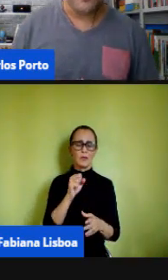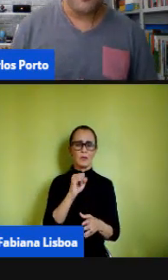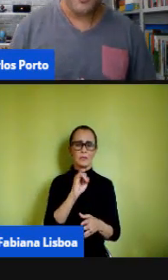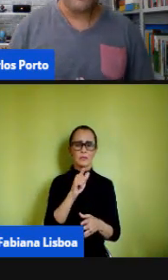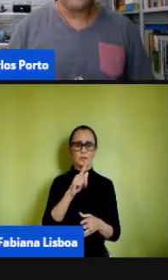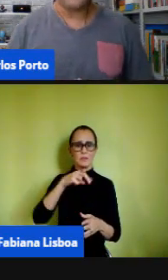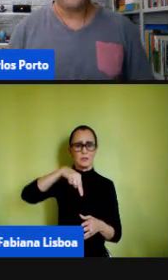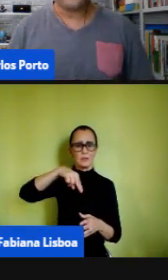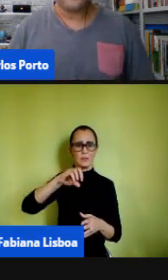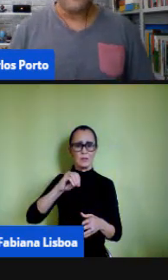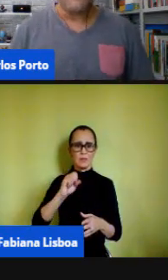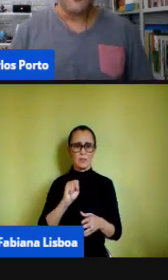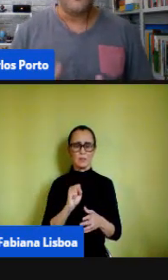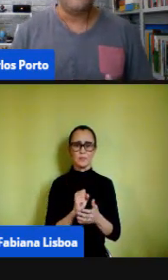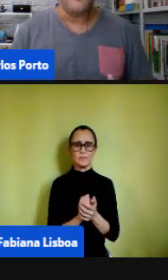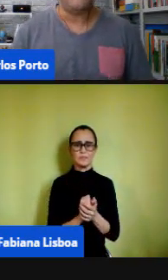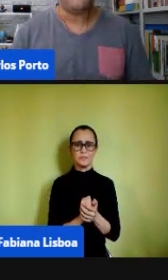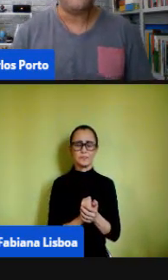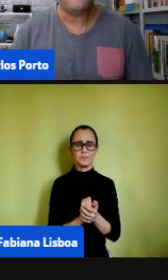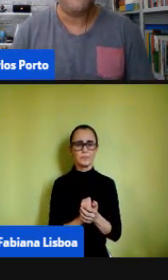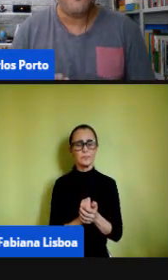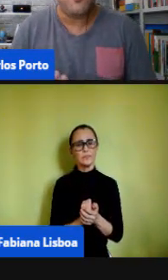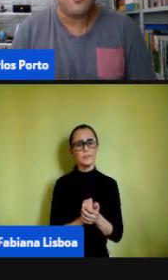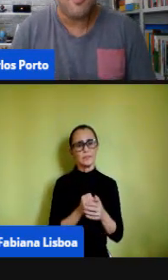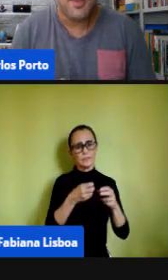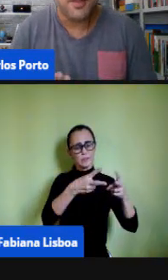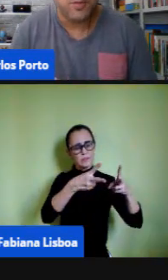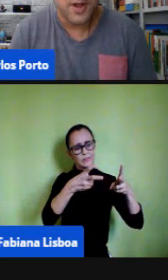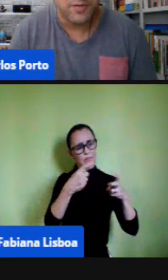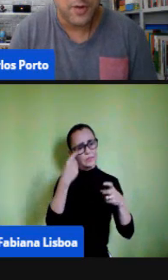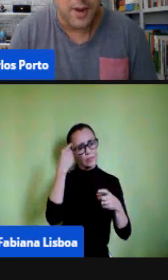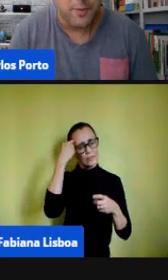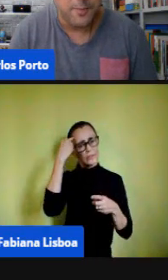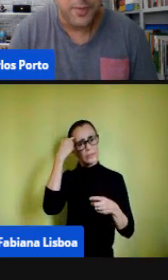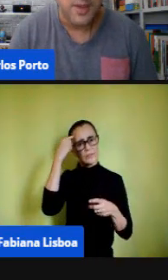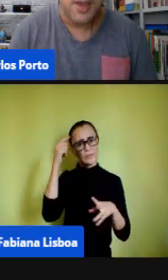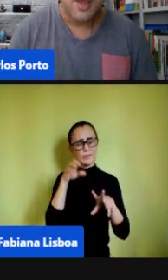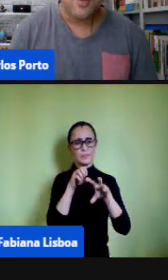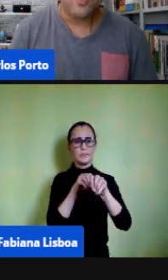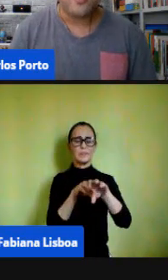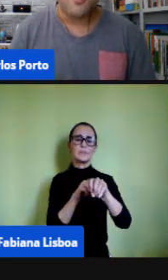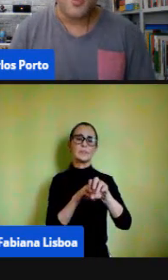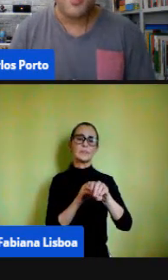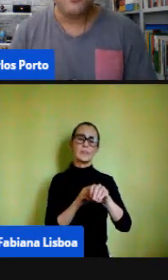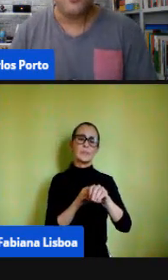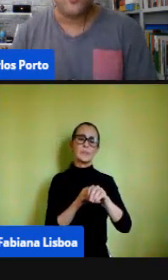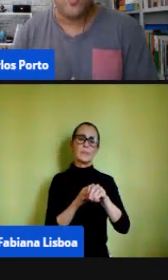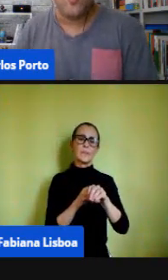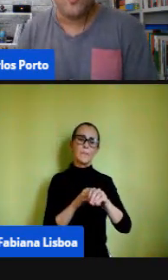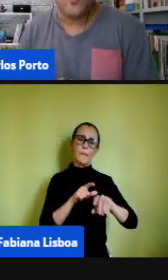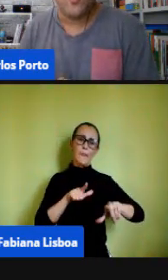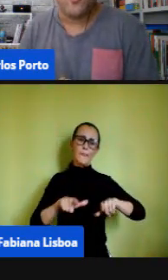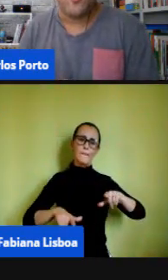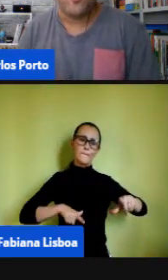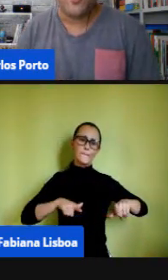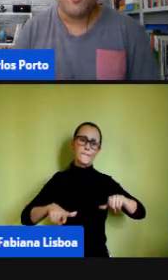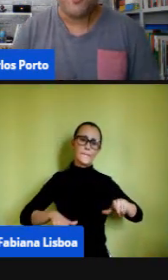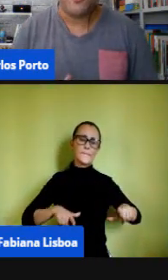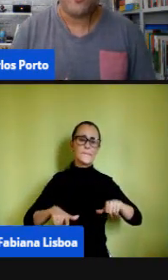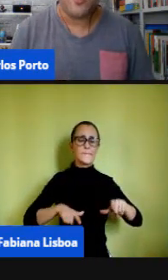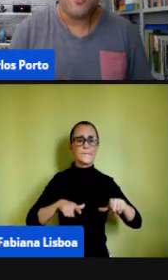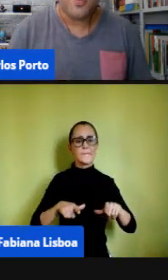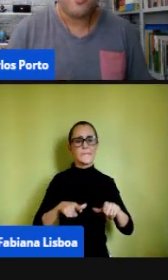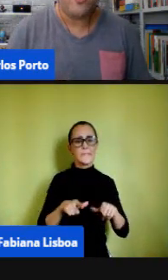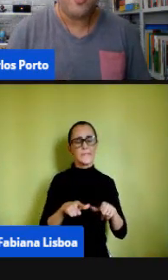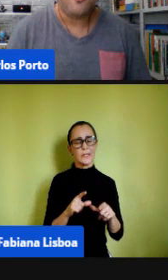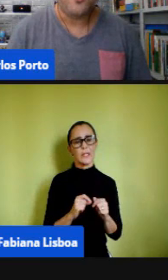nós percebemos que dentro desse pensamento educacional, nós trabalhamos com o que eu